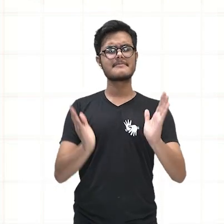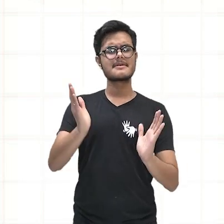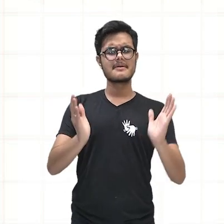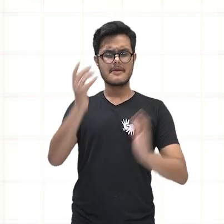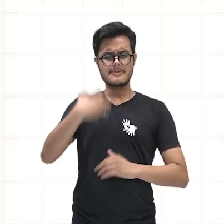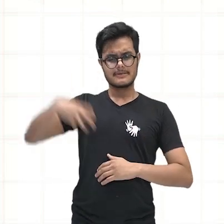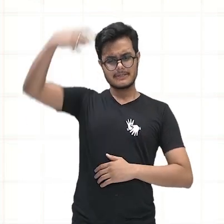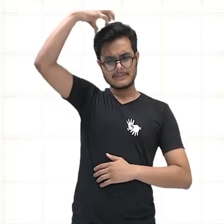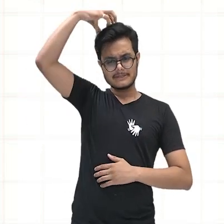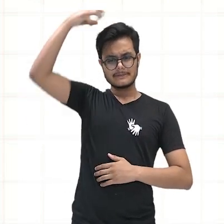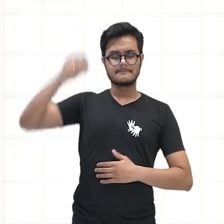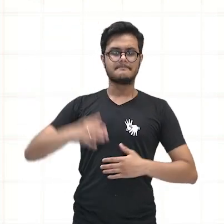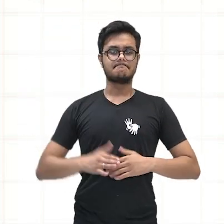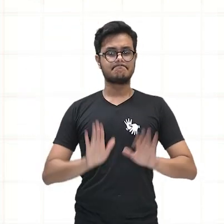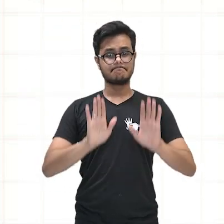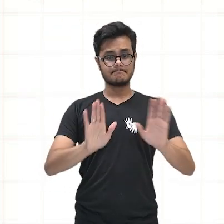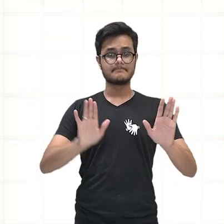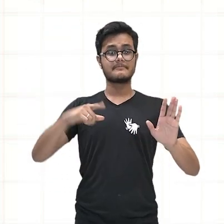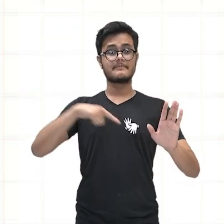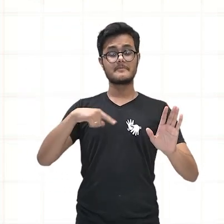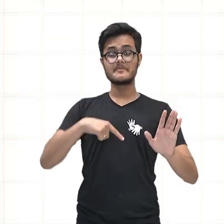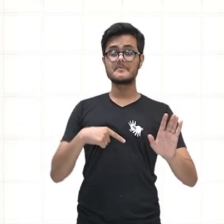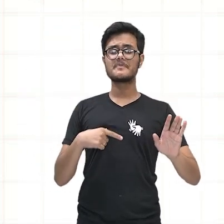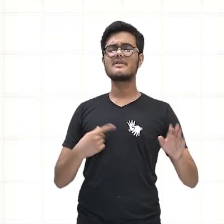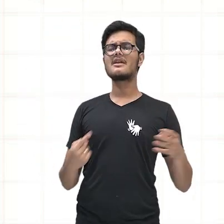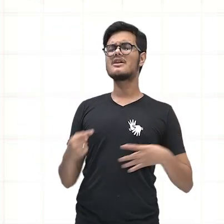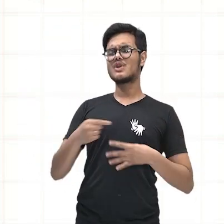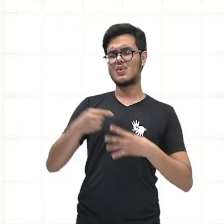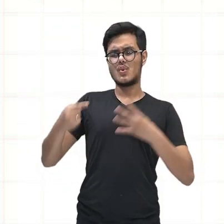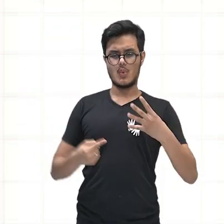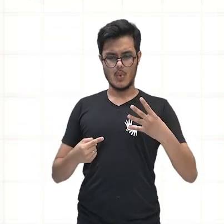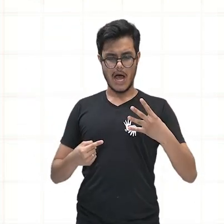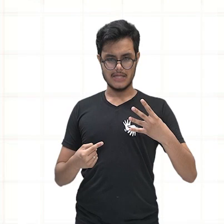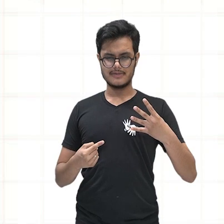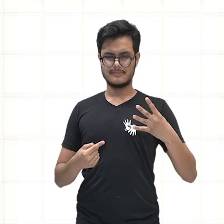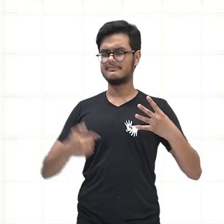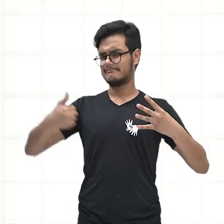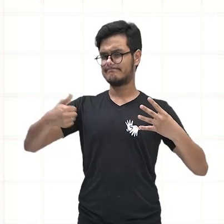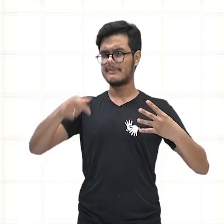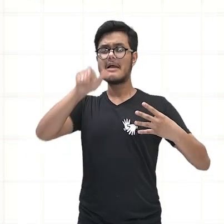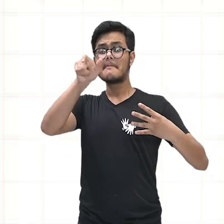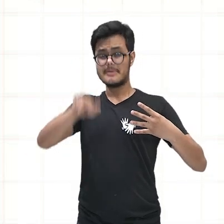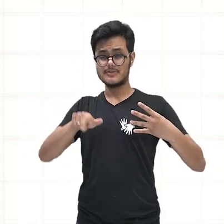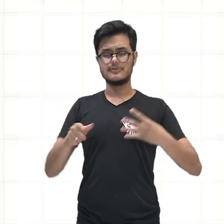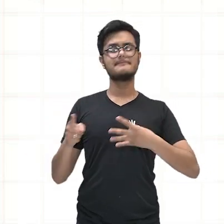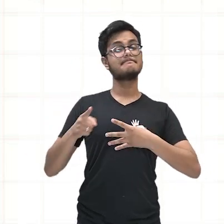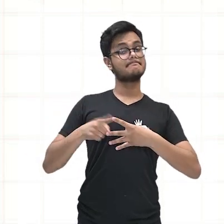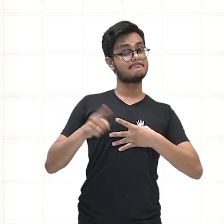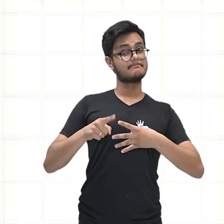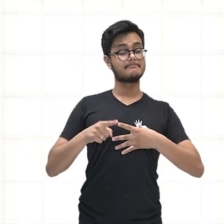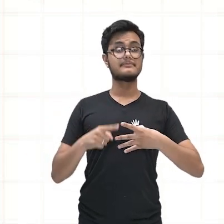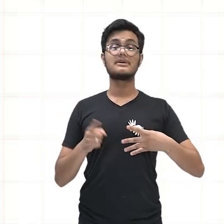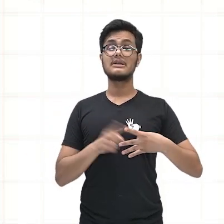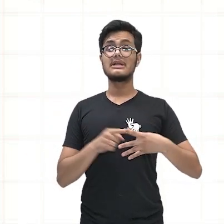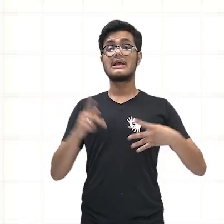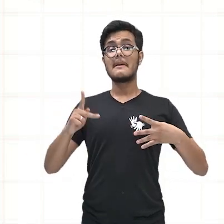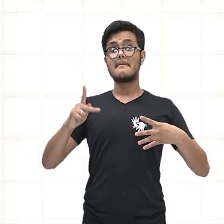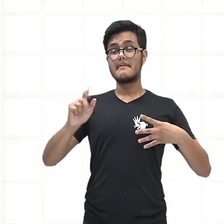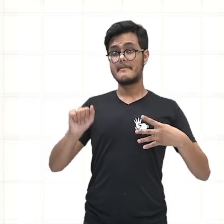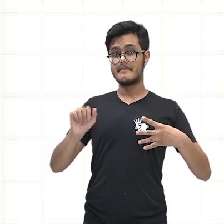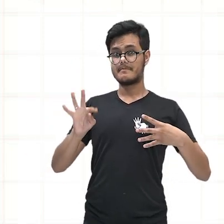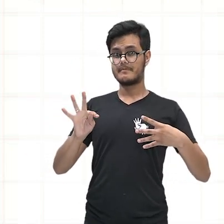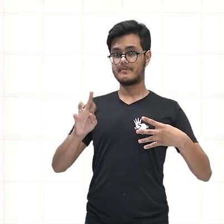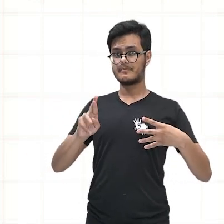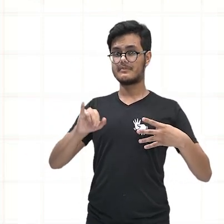sociedade romana sendo formada basicamente por quatro camadas sociais vamos ter aí os patrícios